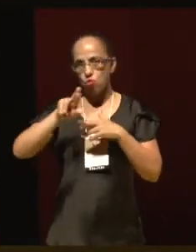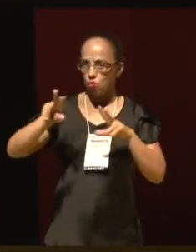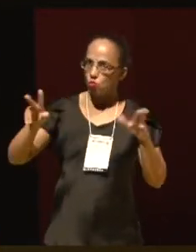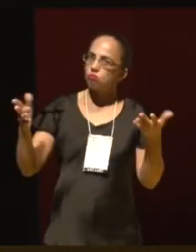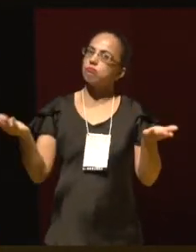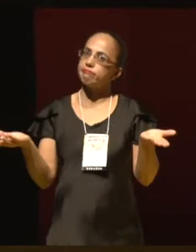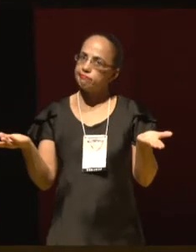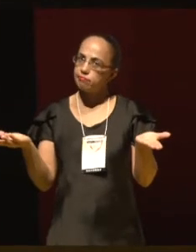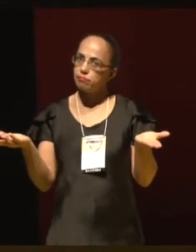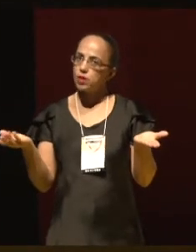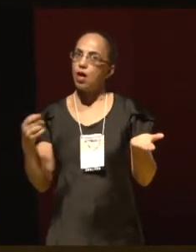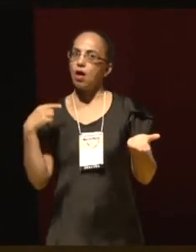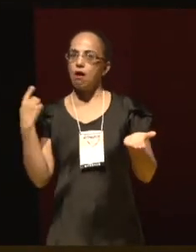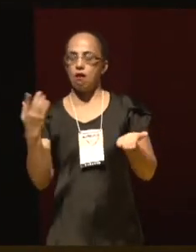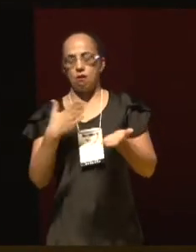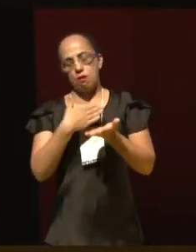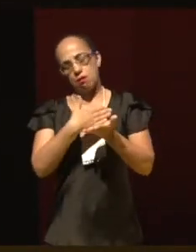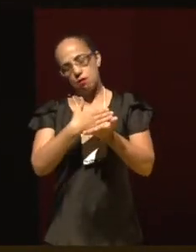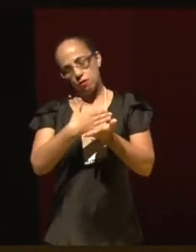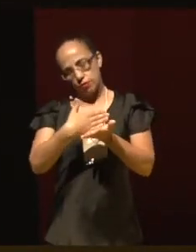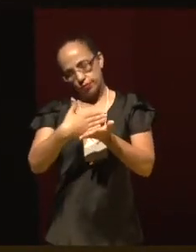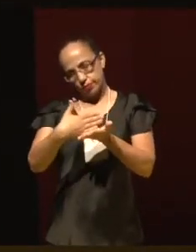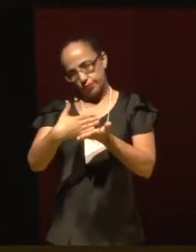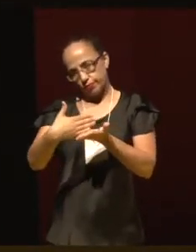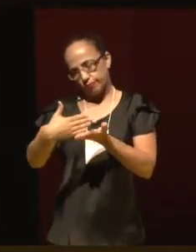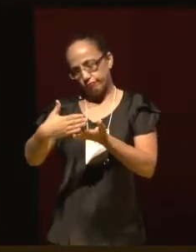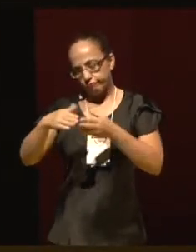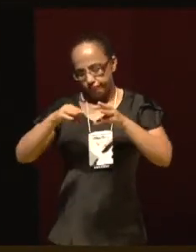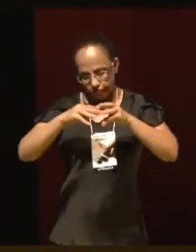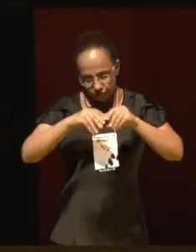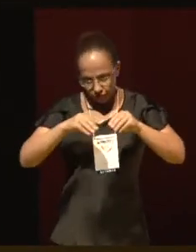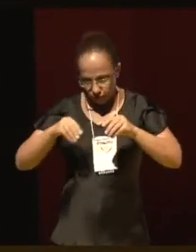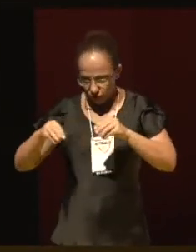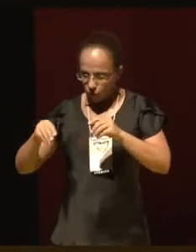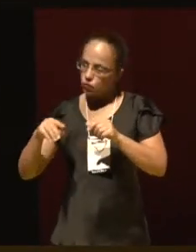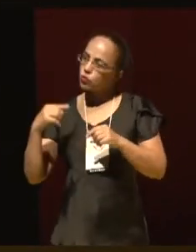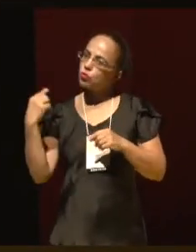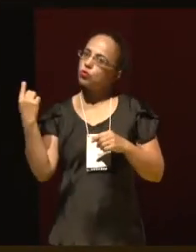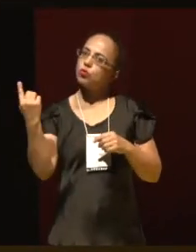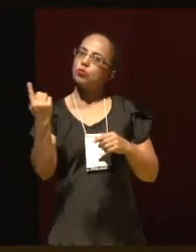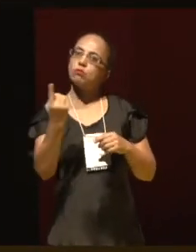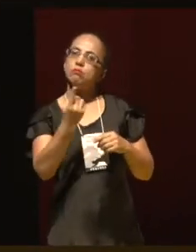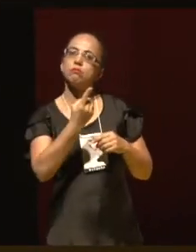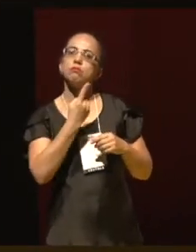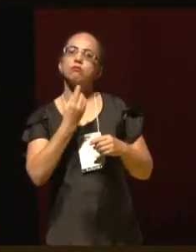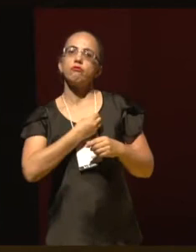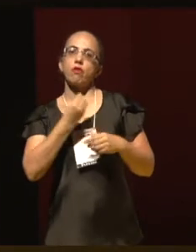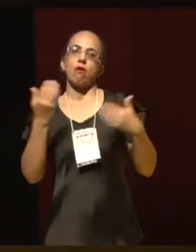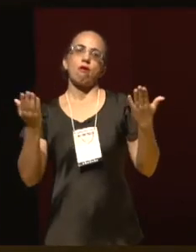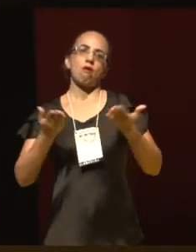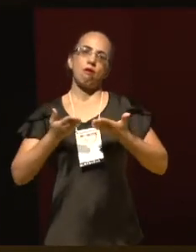E estamos começando a semear em nossa existência atual.